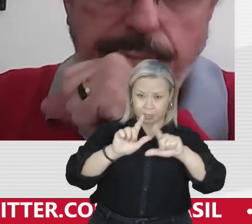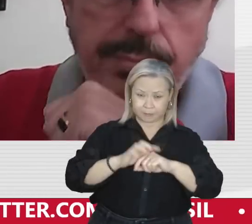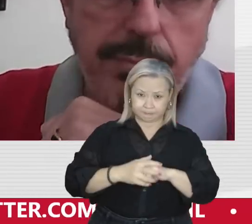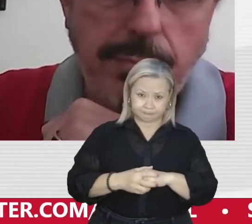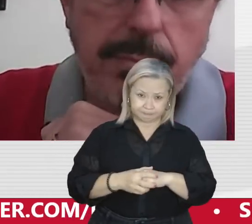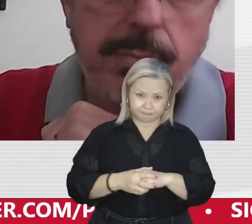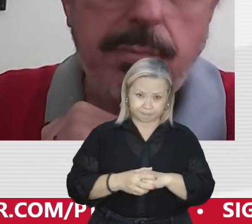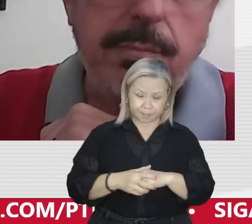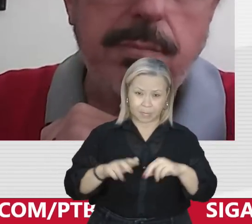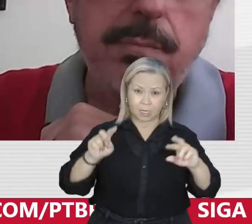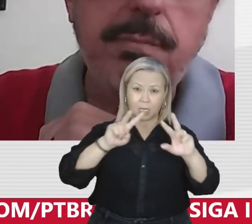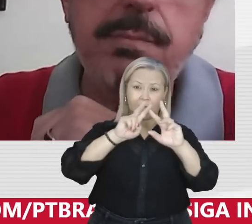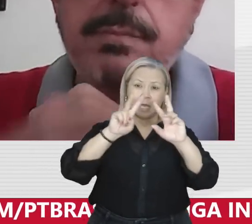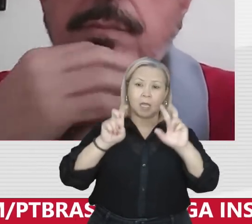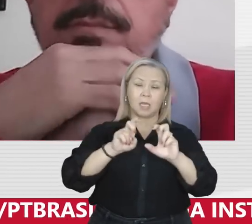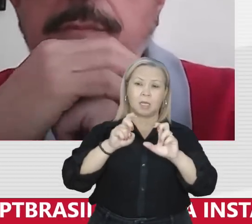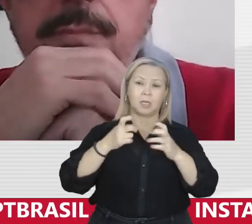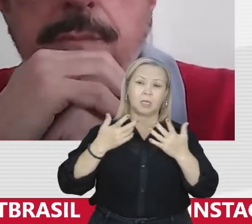sobre